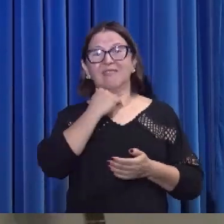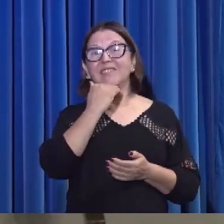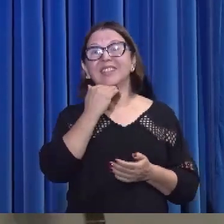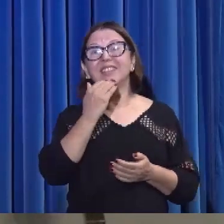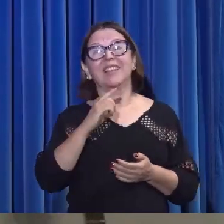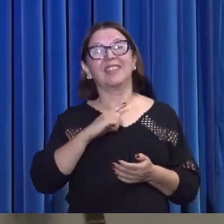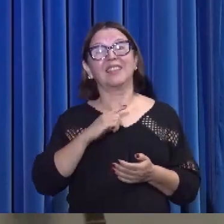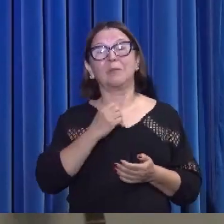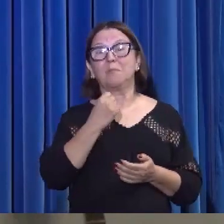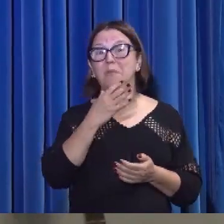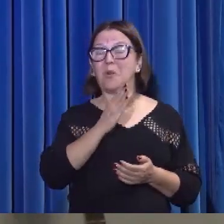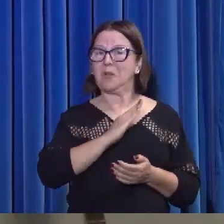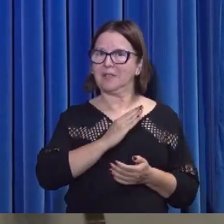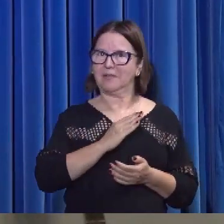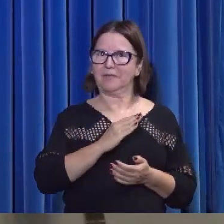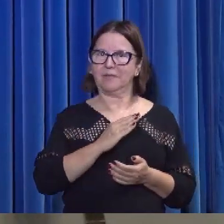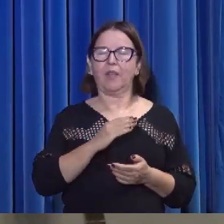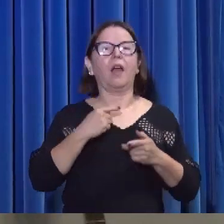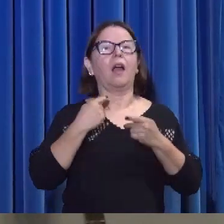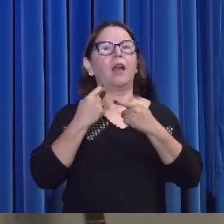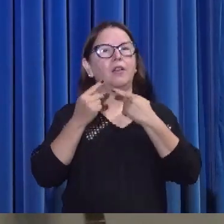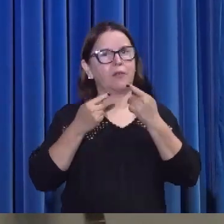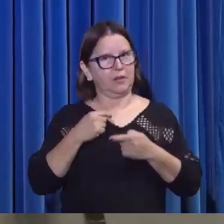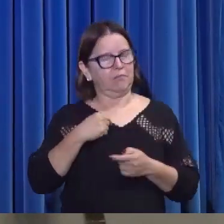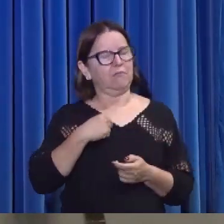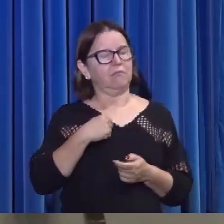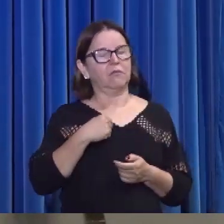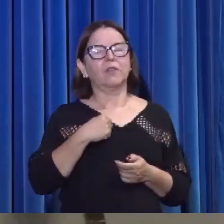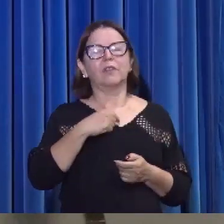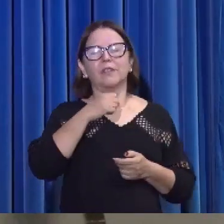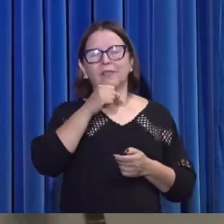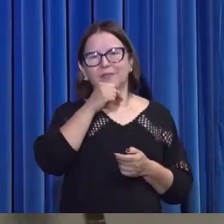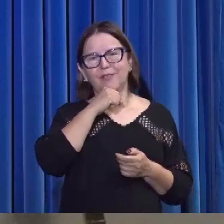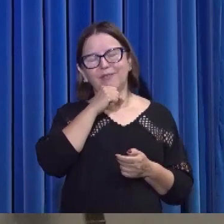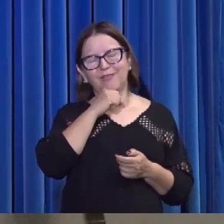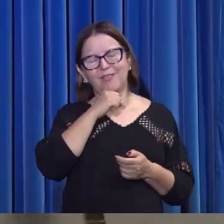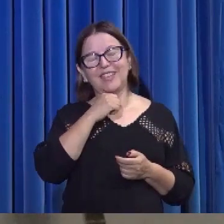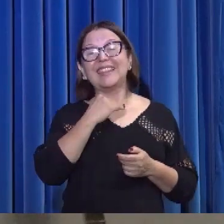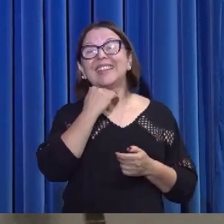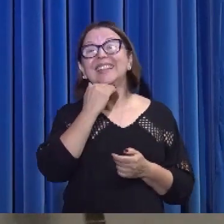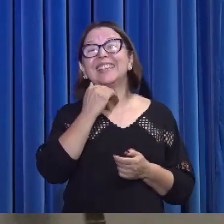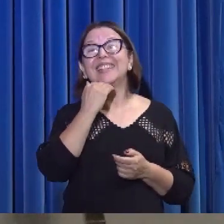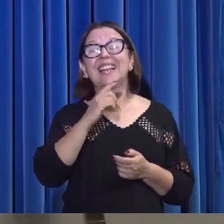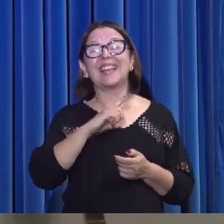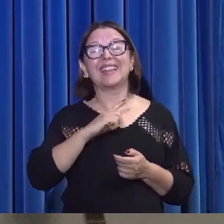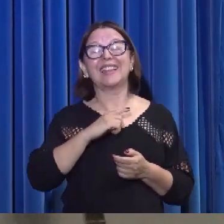eu pude dizer: vó, a senhora não tem um bom coração. Ninguém, vó.